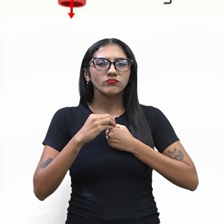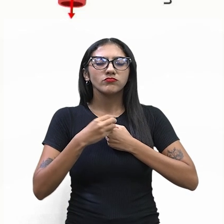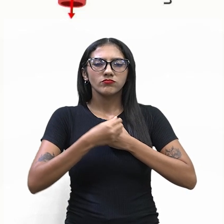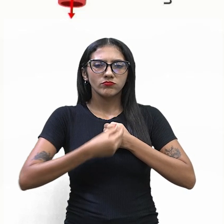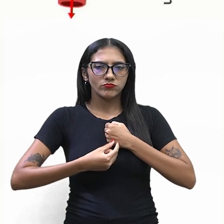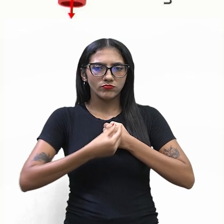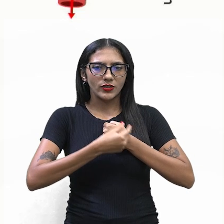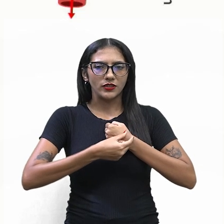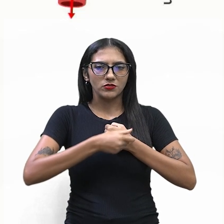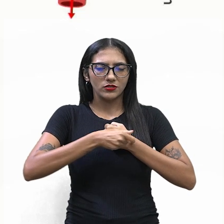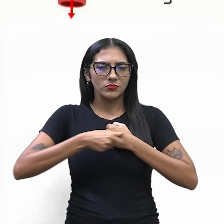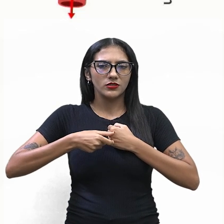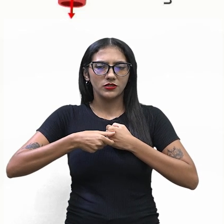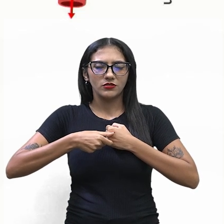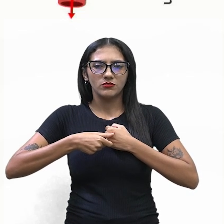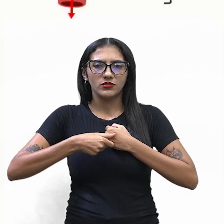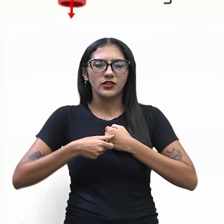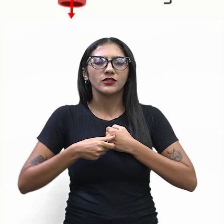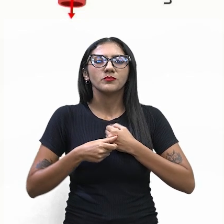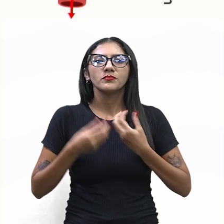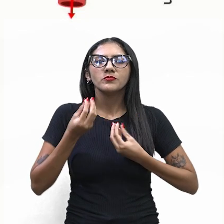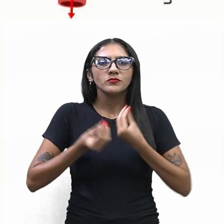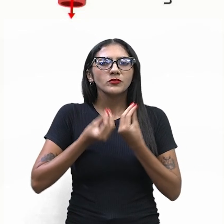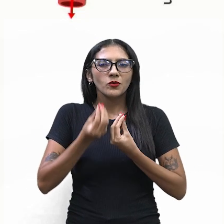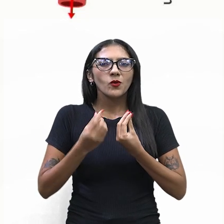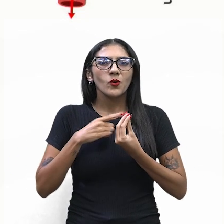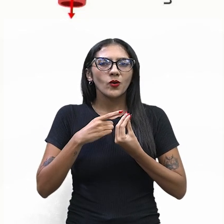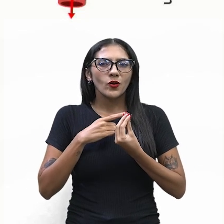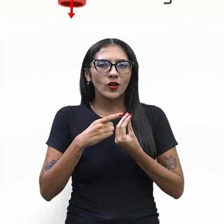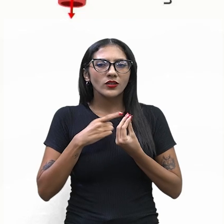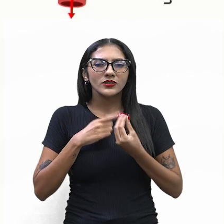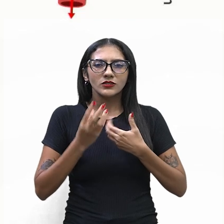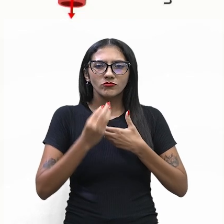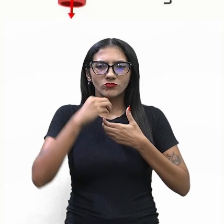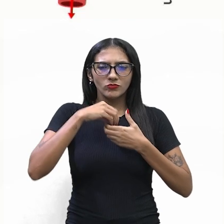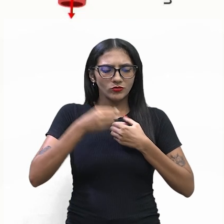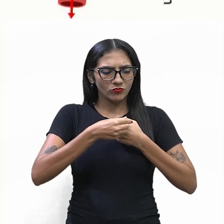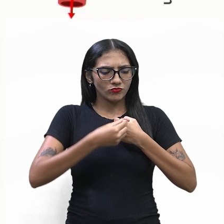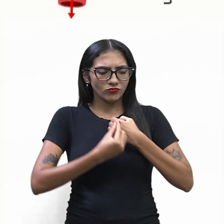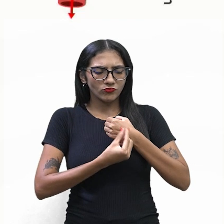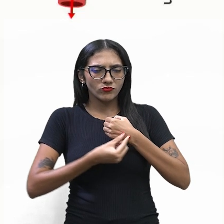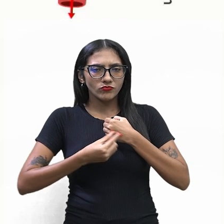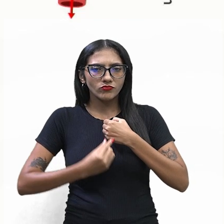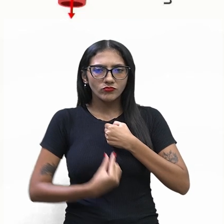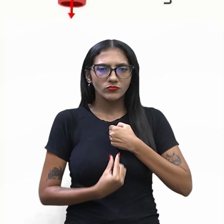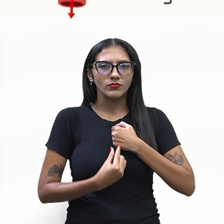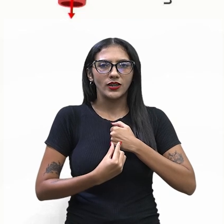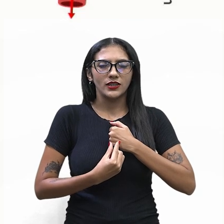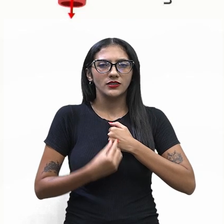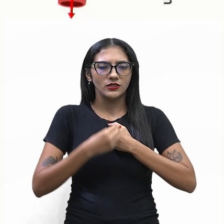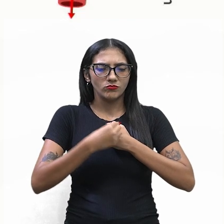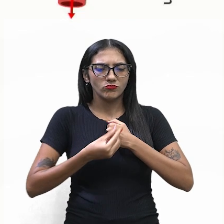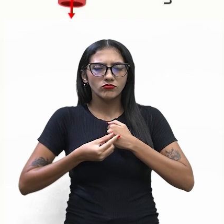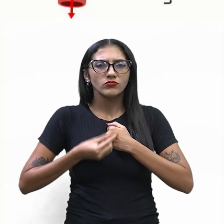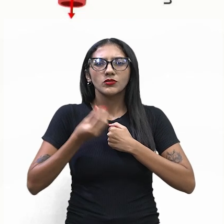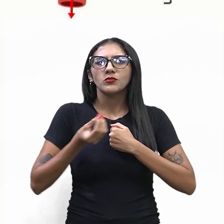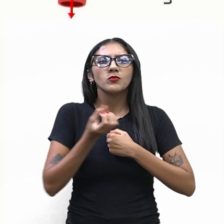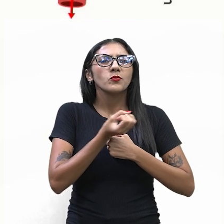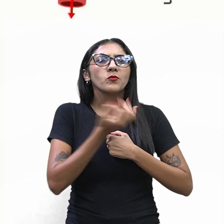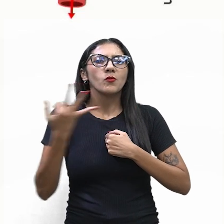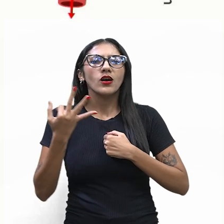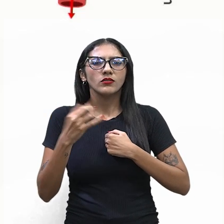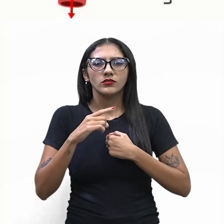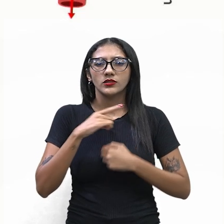olha, você observa aqui nesses esquemas que essas são as cavidades ou câmaras. E quantas são? São